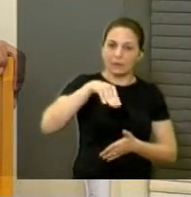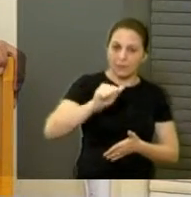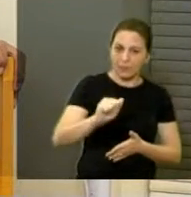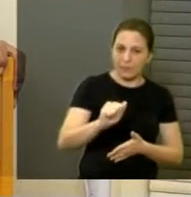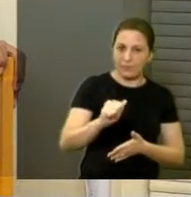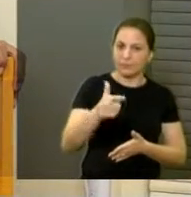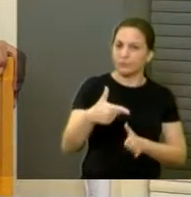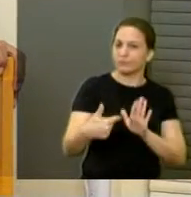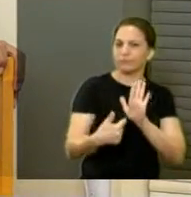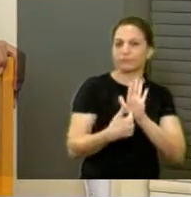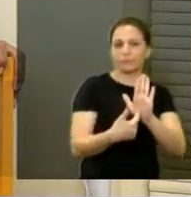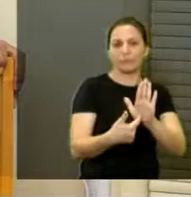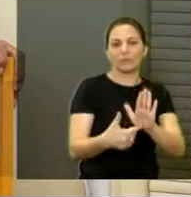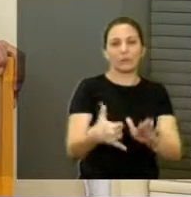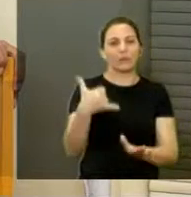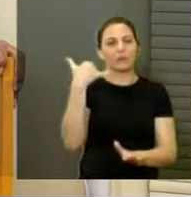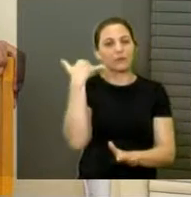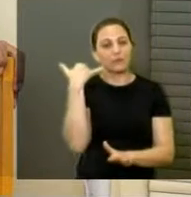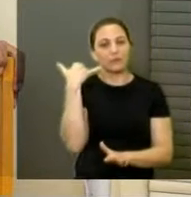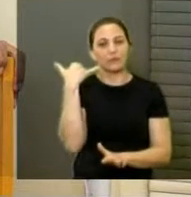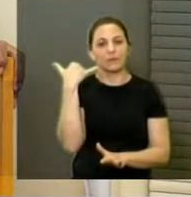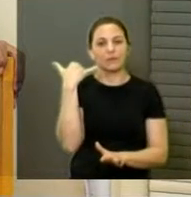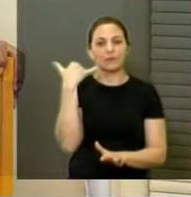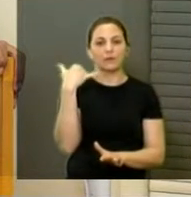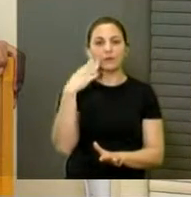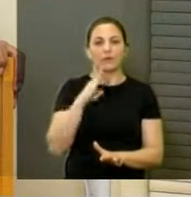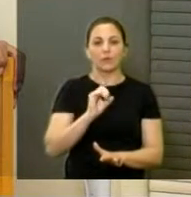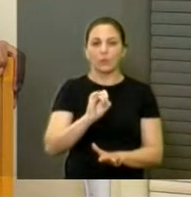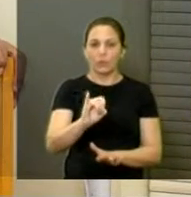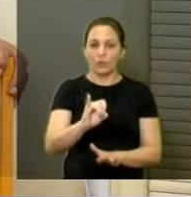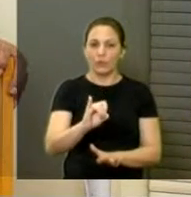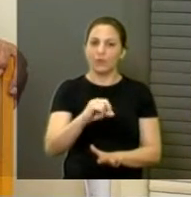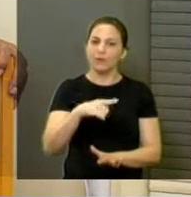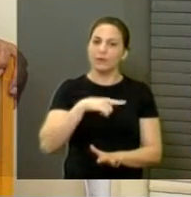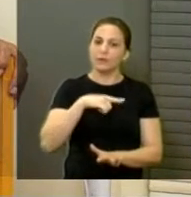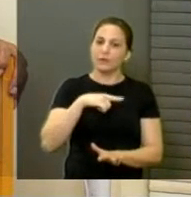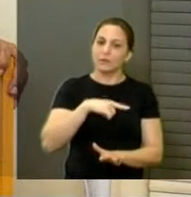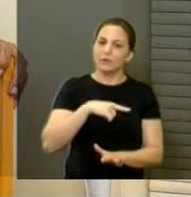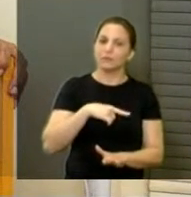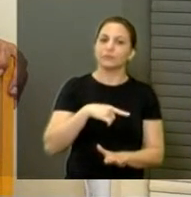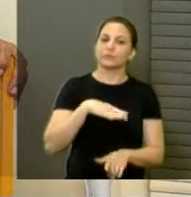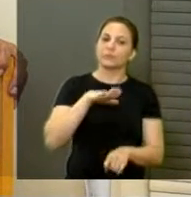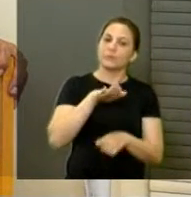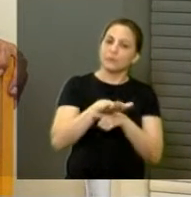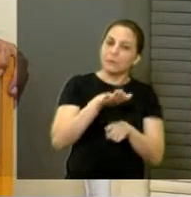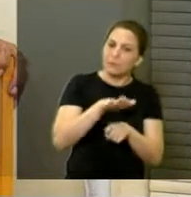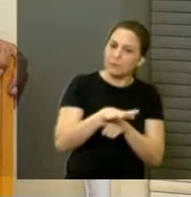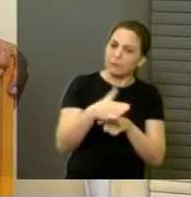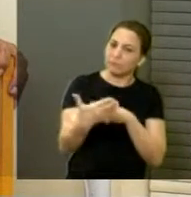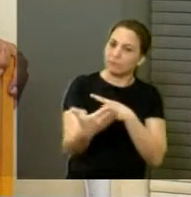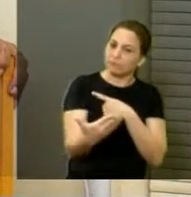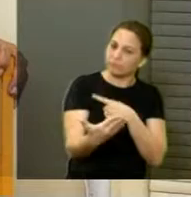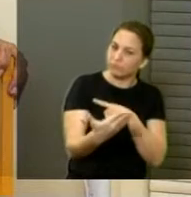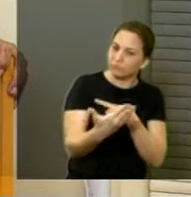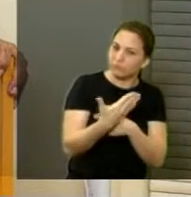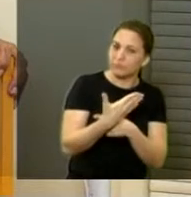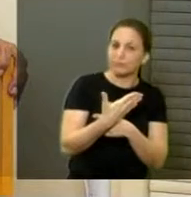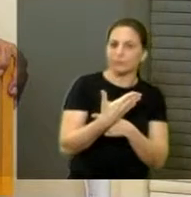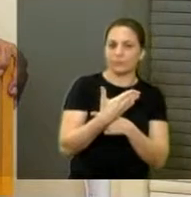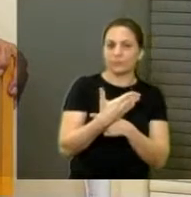Não faz indicações, liga para ele. E o boi aí tem se prestado, graças a